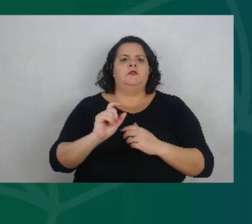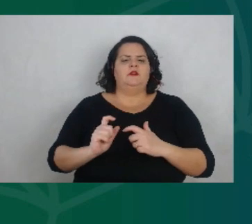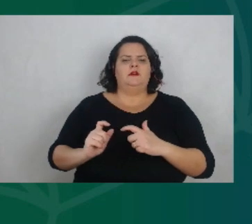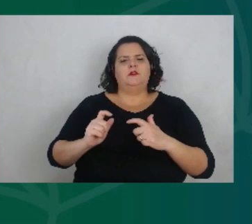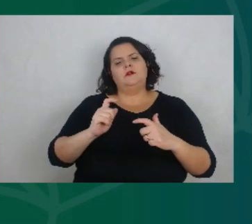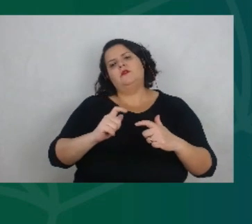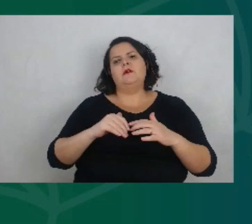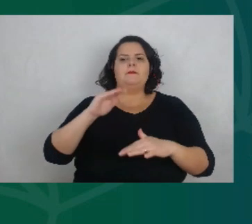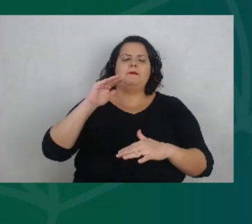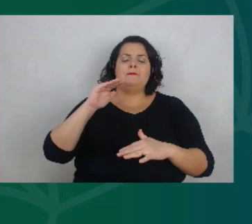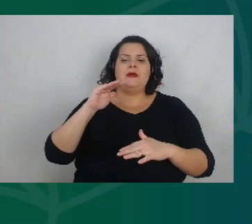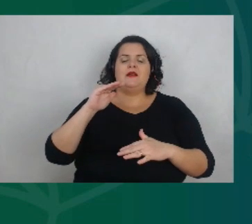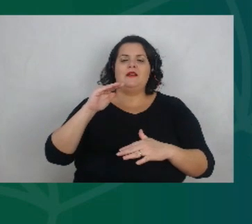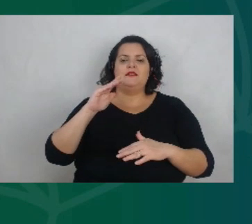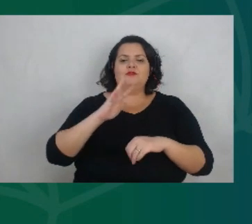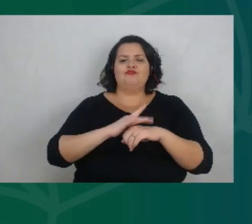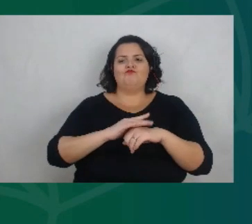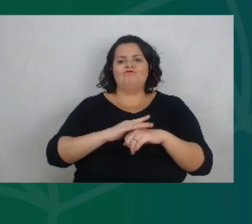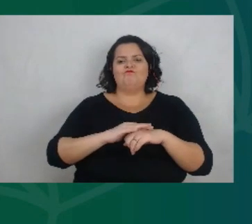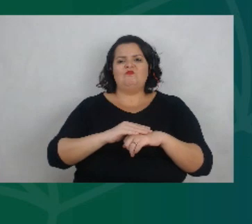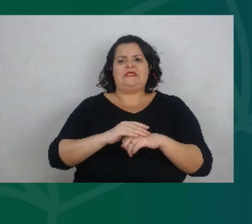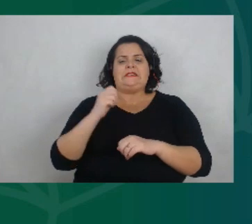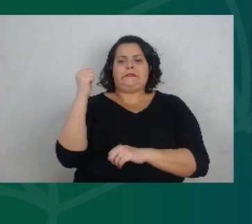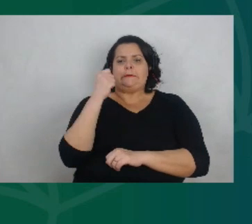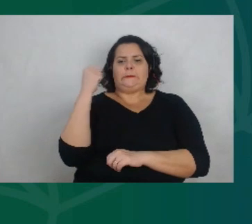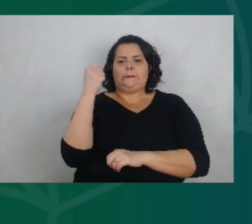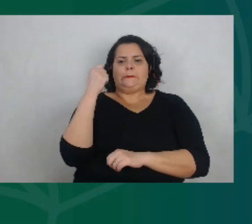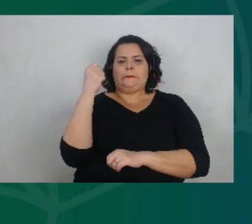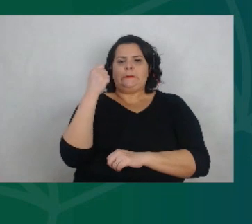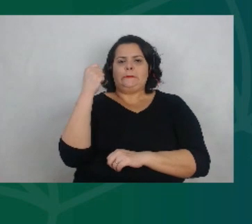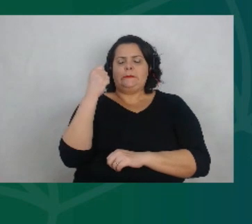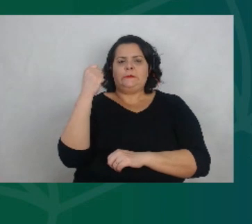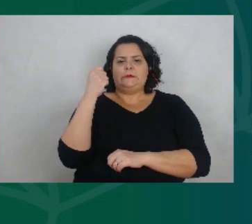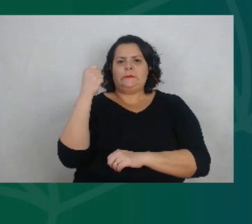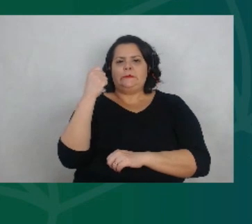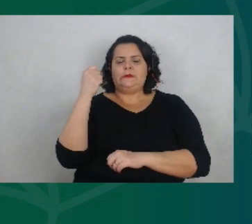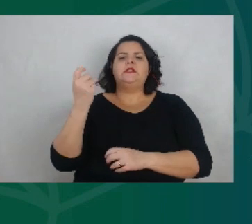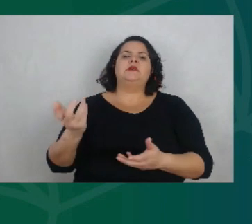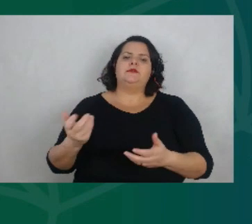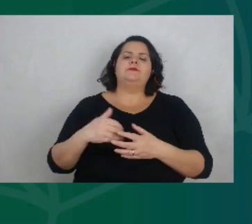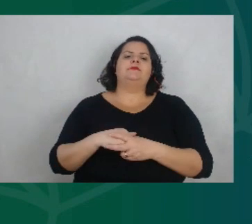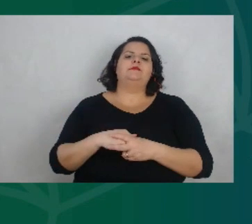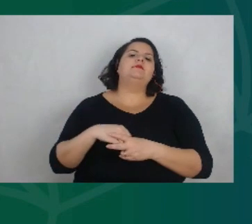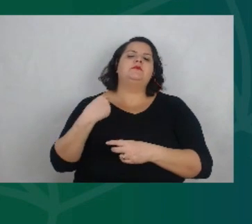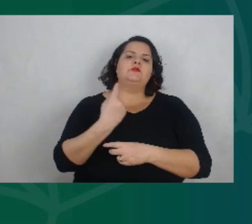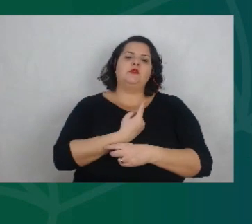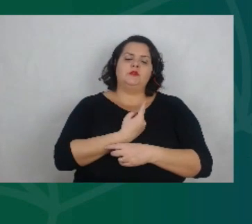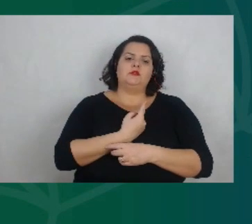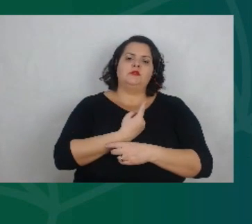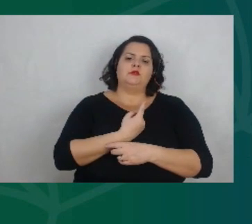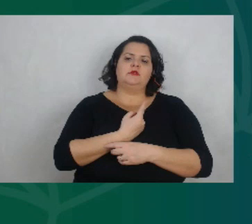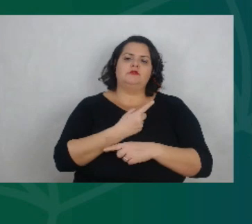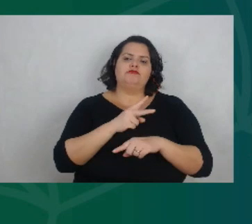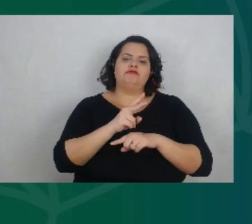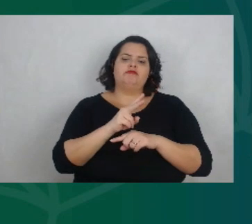polissistemicamente comprometido, um paciente que é muito grave, e nós atuamos quanto às nossas